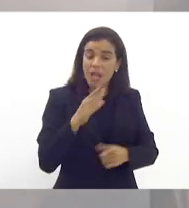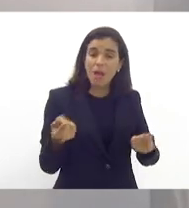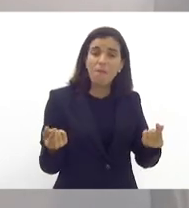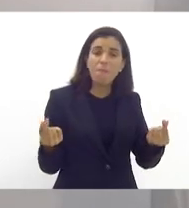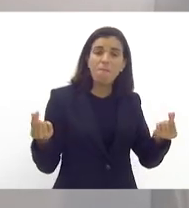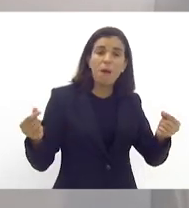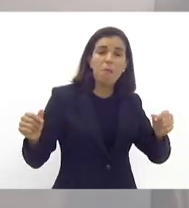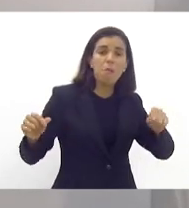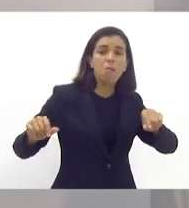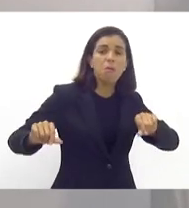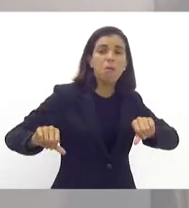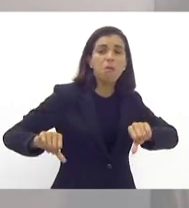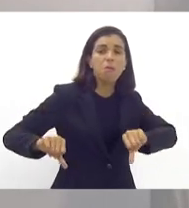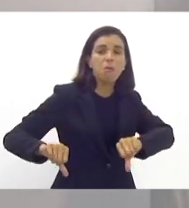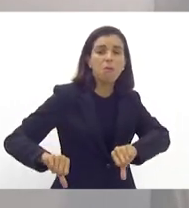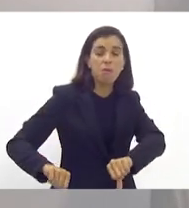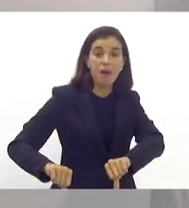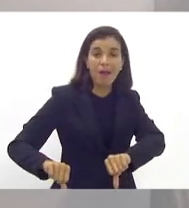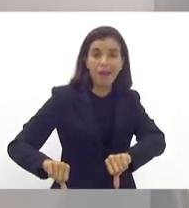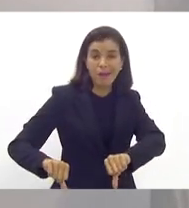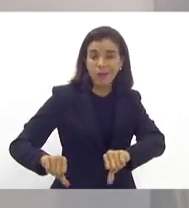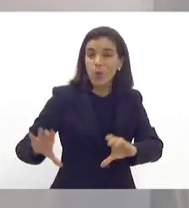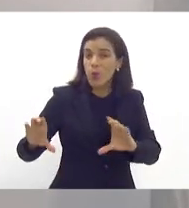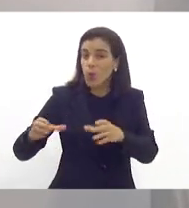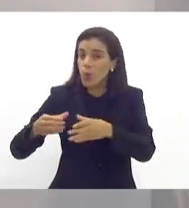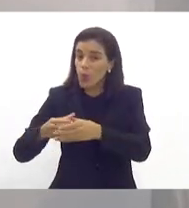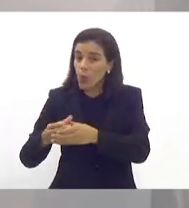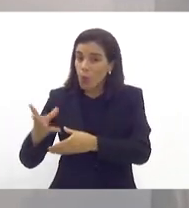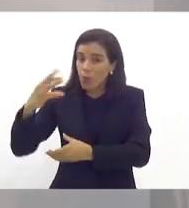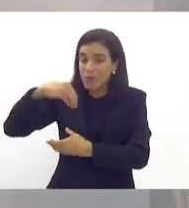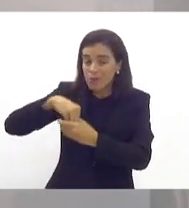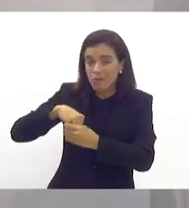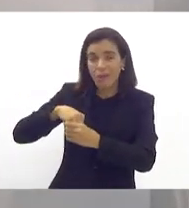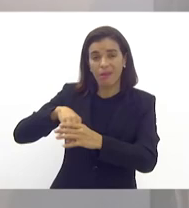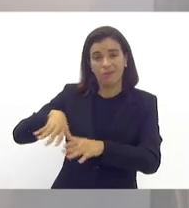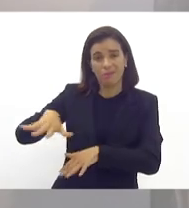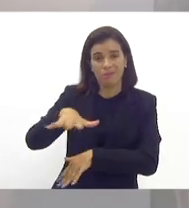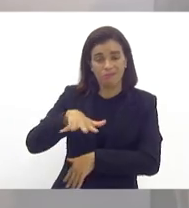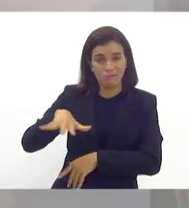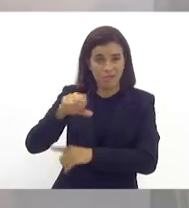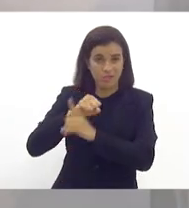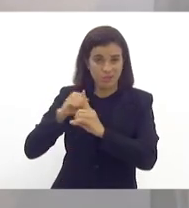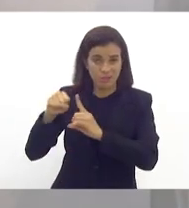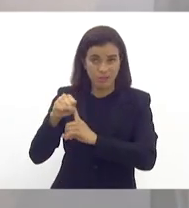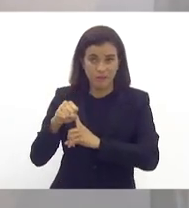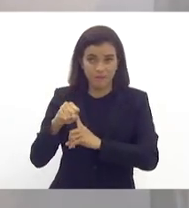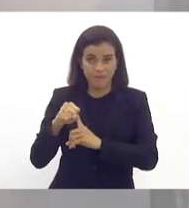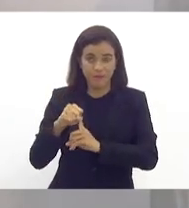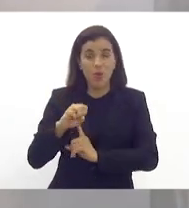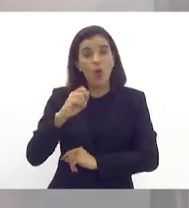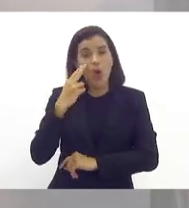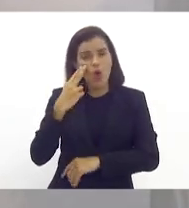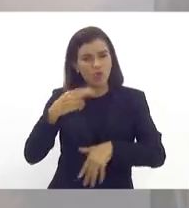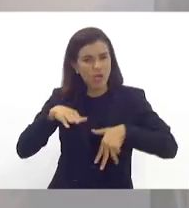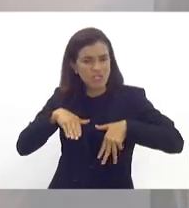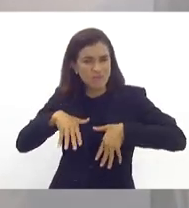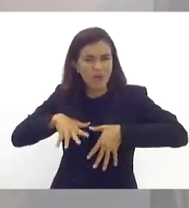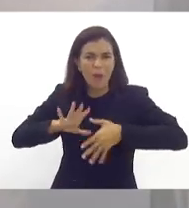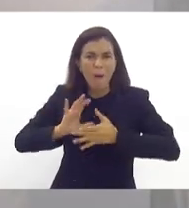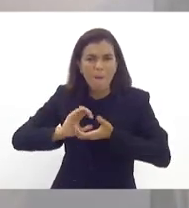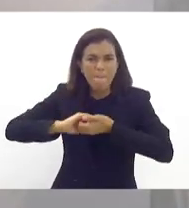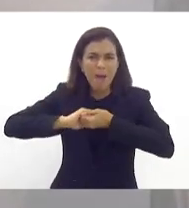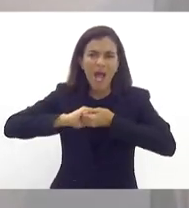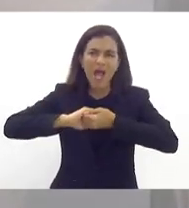gente empobrece grupos sectários dentro da própria sociedade ou chegamos todos lá na frente de mão dada ou Não